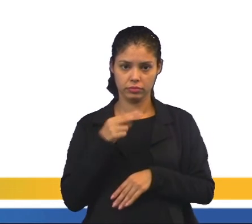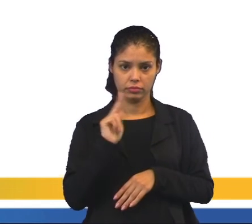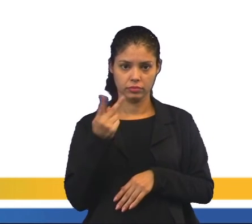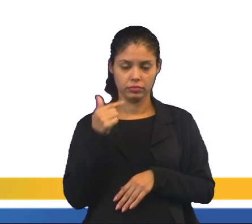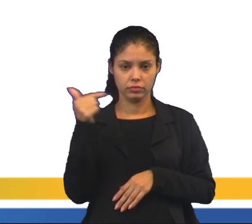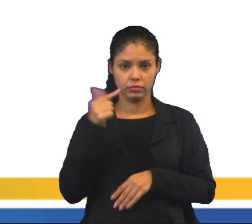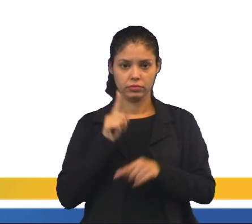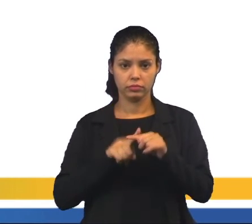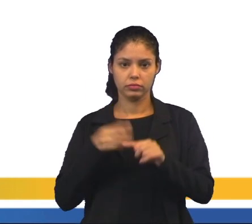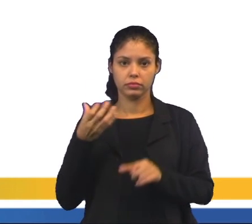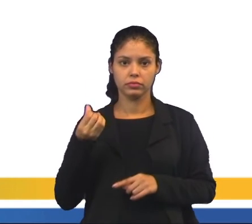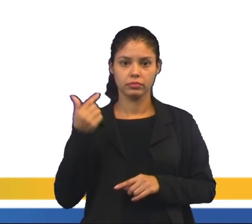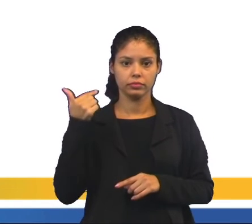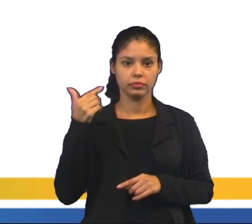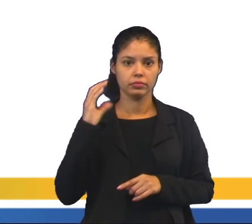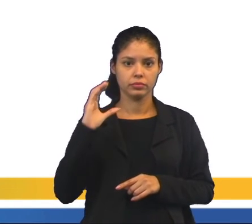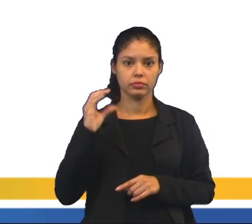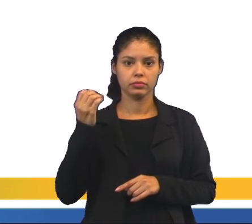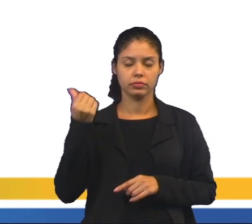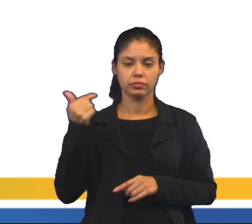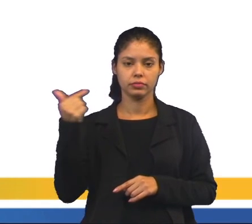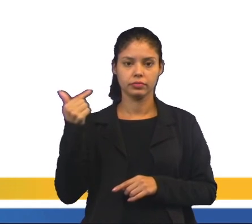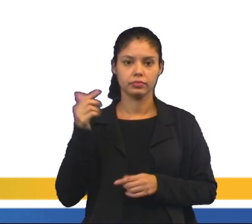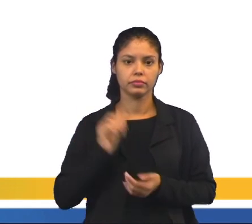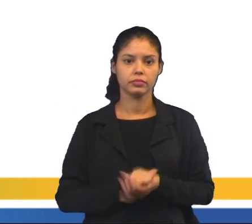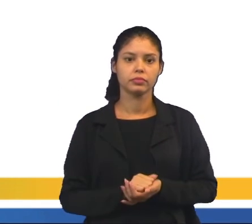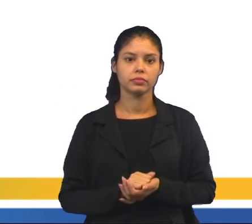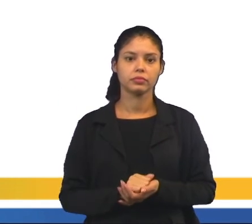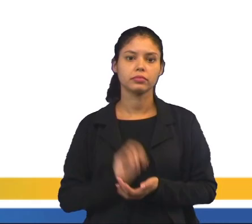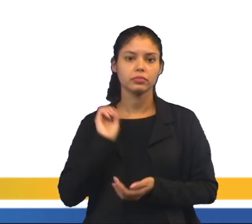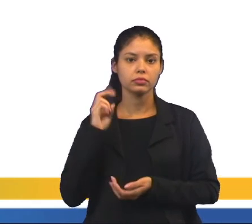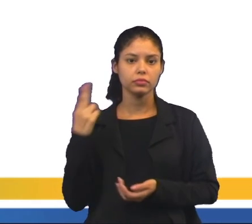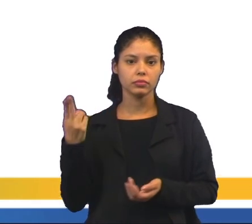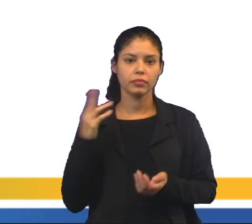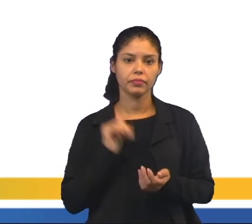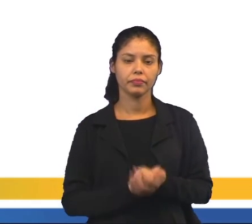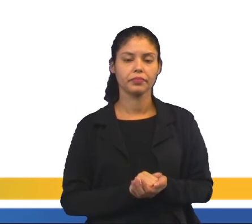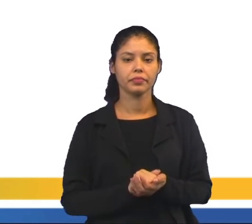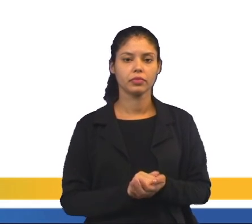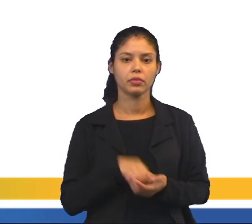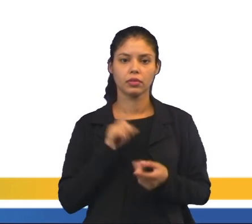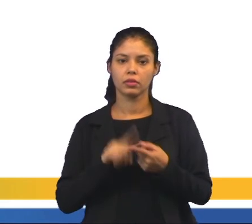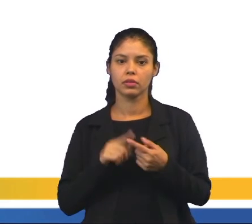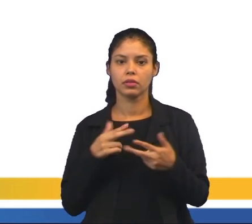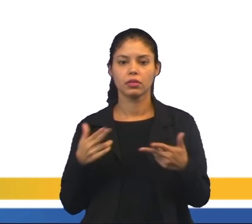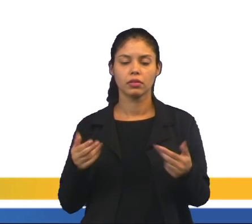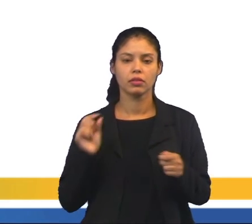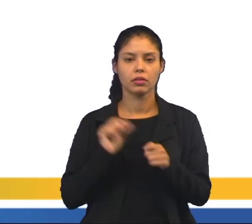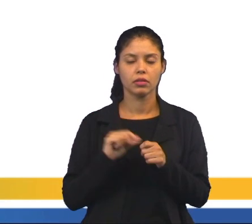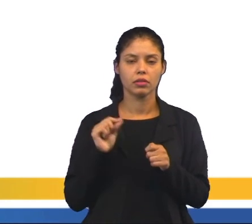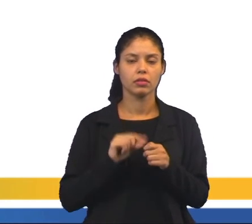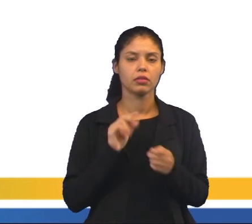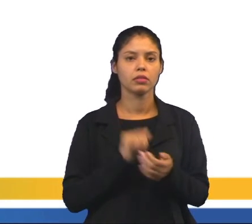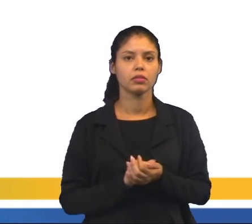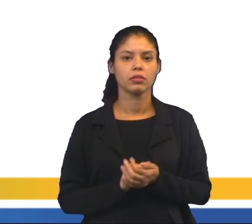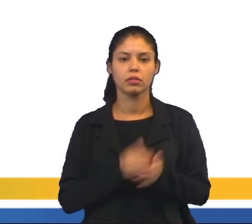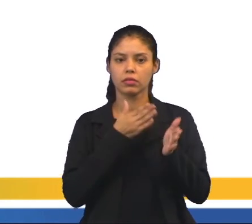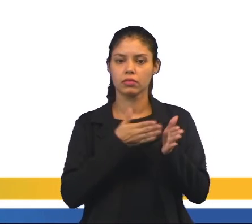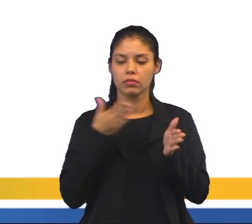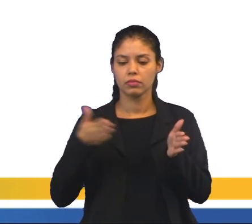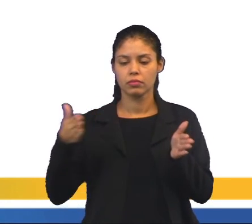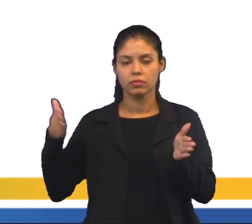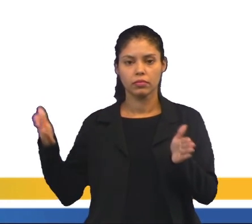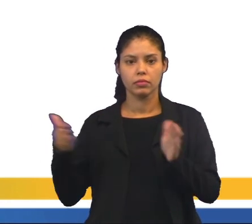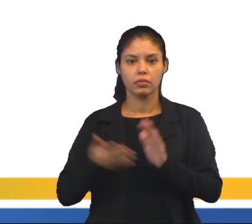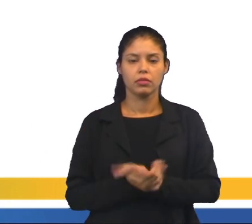ao quadrado mais 6 ao quadrado. Ou seja, a primeira coisa que a gente tem que fazer é colocar na